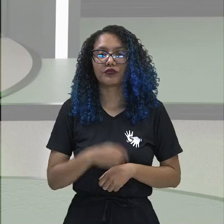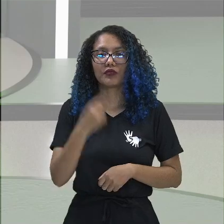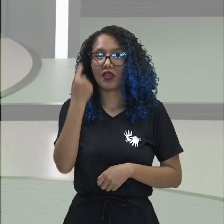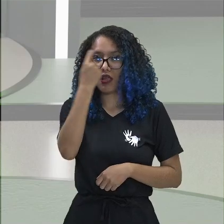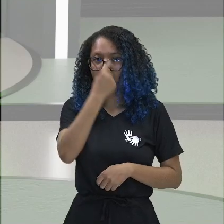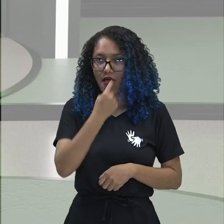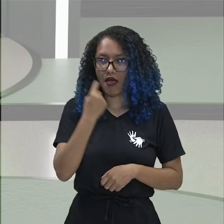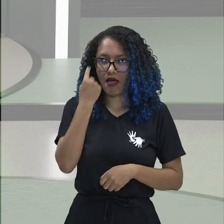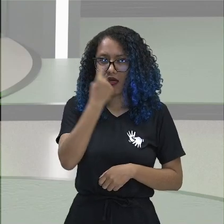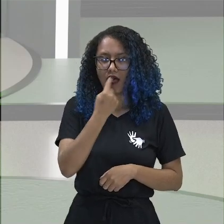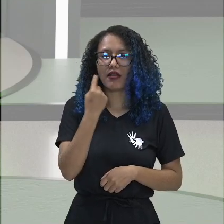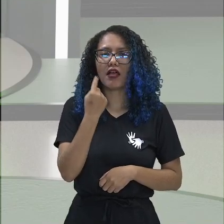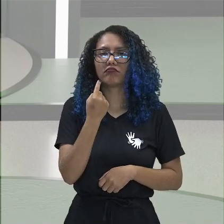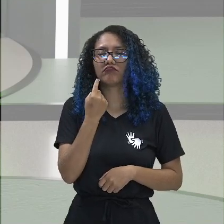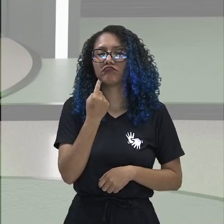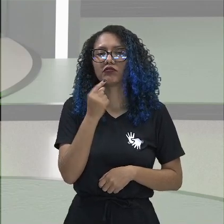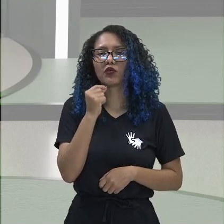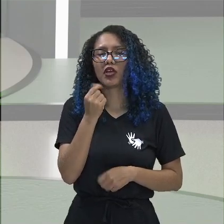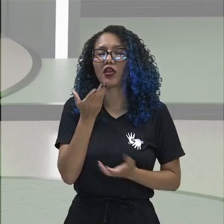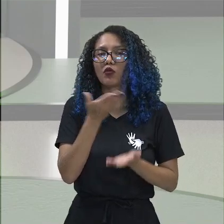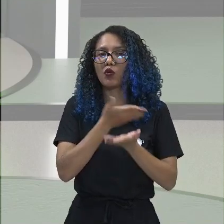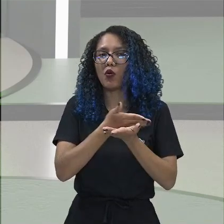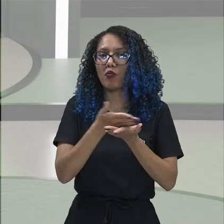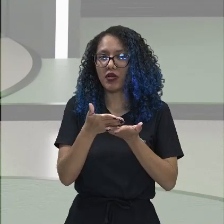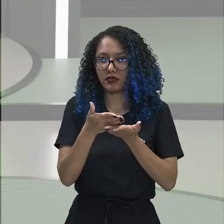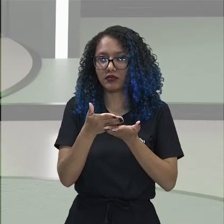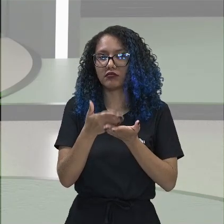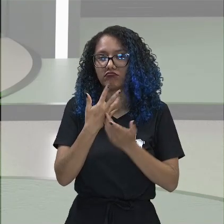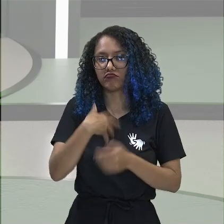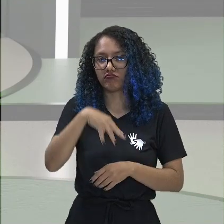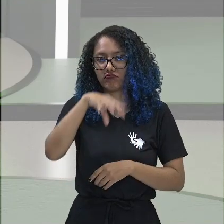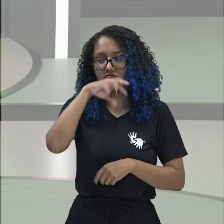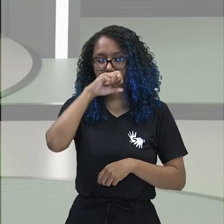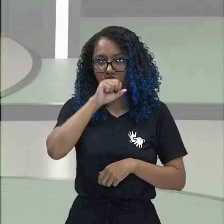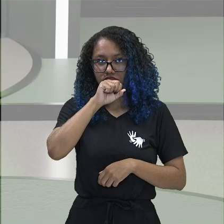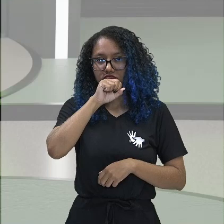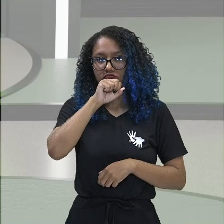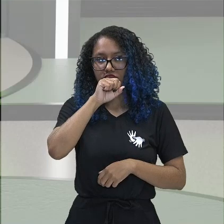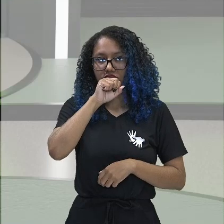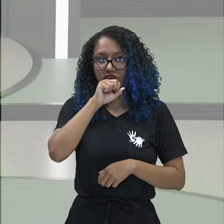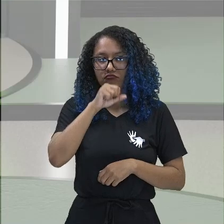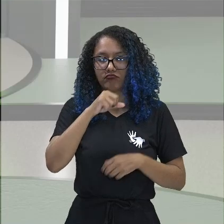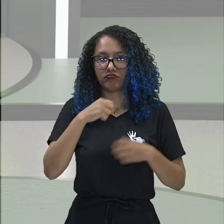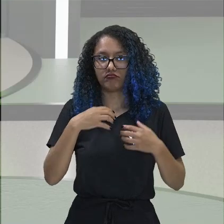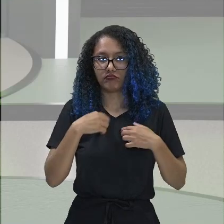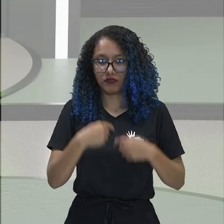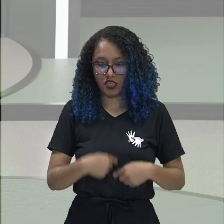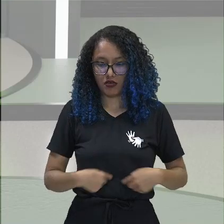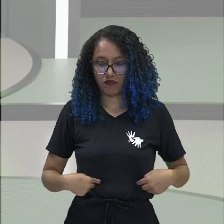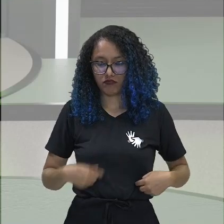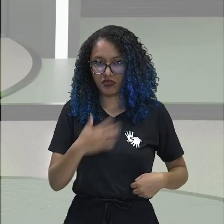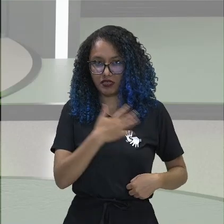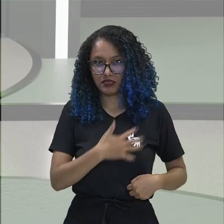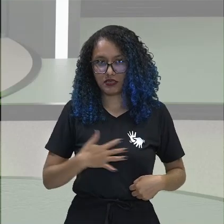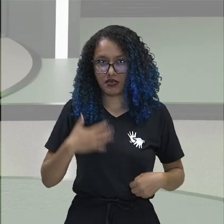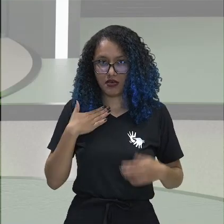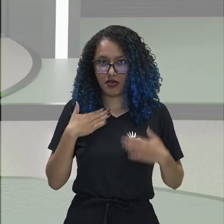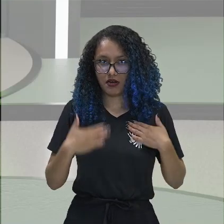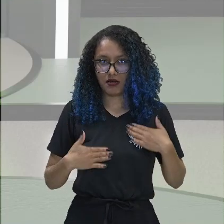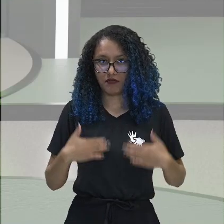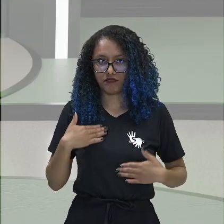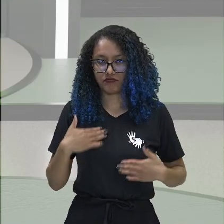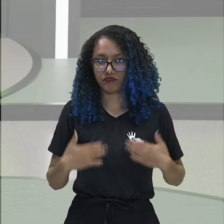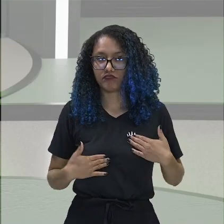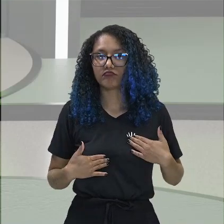nasais, onde inicia esse processo de inspiração, lá no tórax, como acabei de comentar